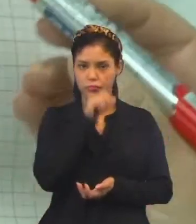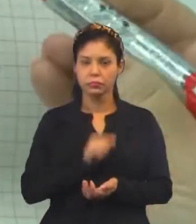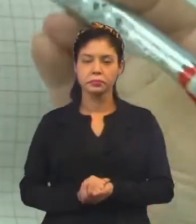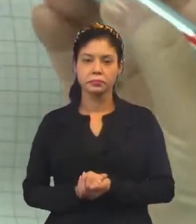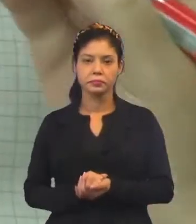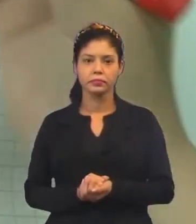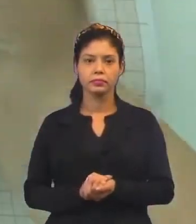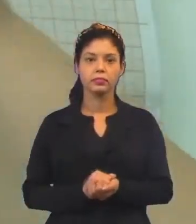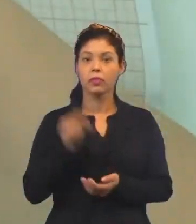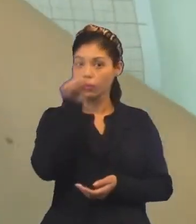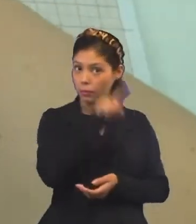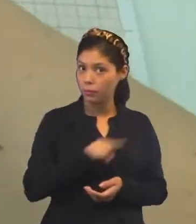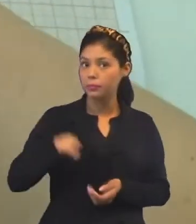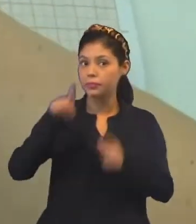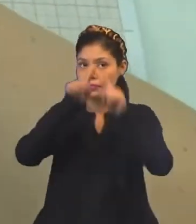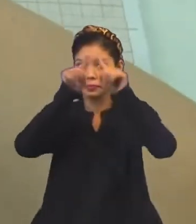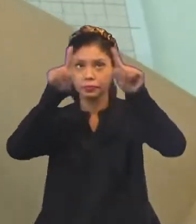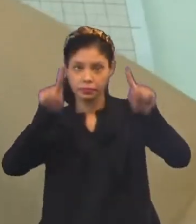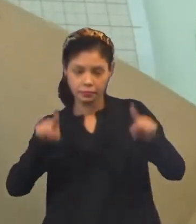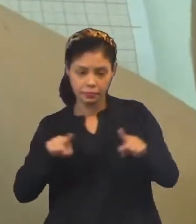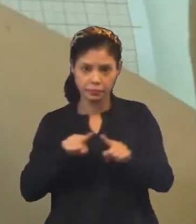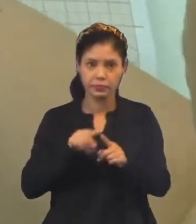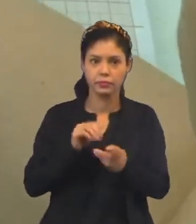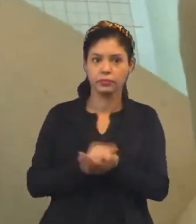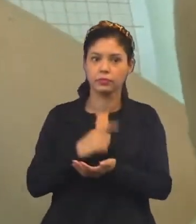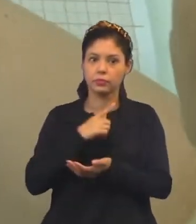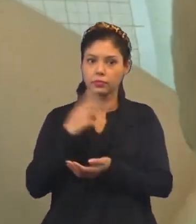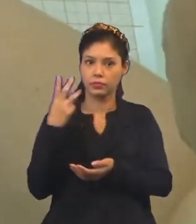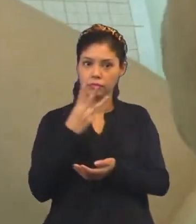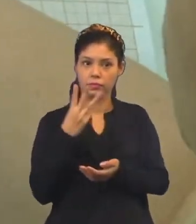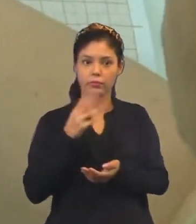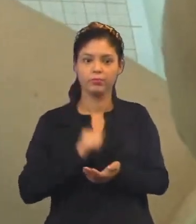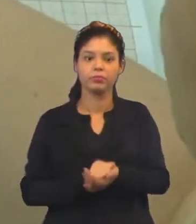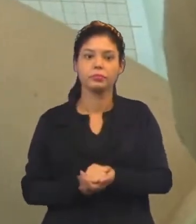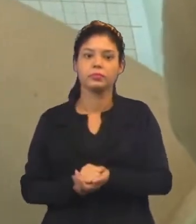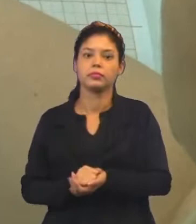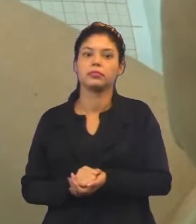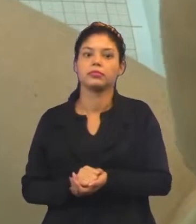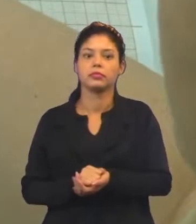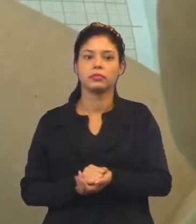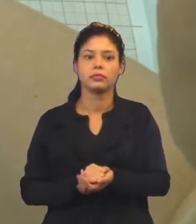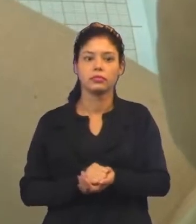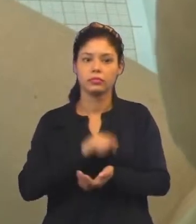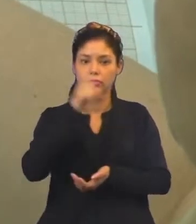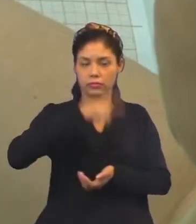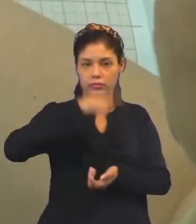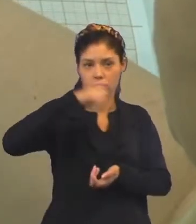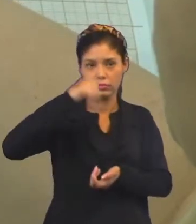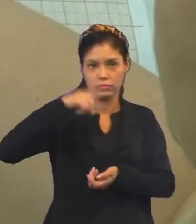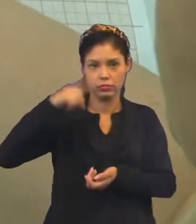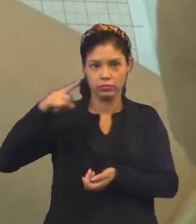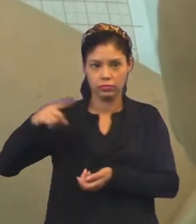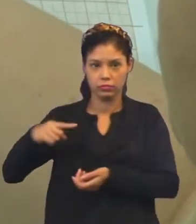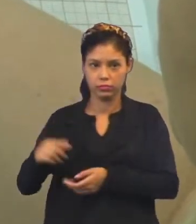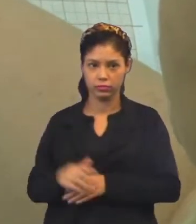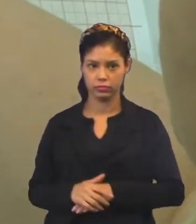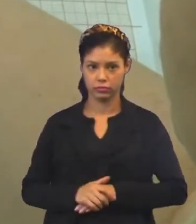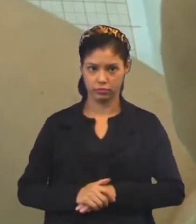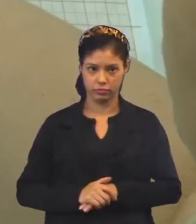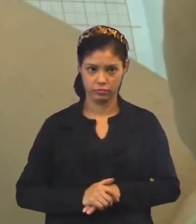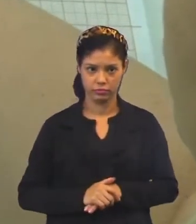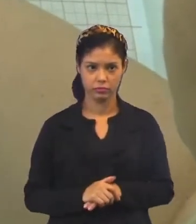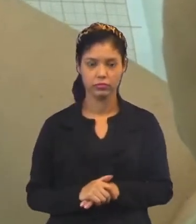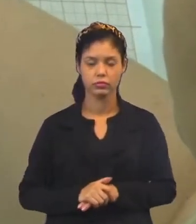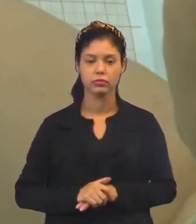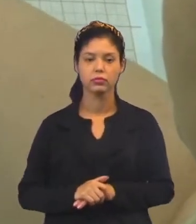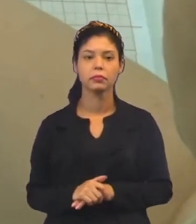Essa é a nossa região. Então, eu tenho 3 de um lado e 3 do outro. Nós vamos pintar aqui.